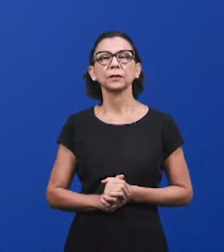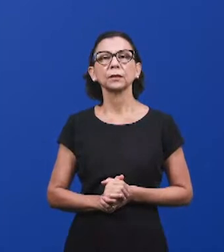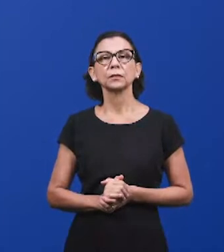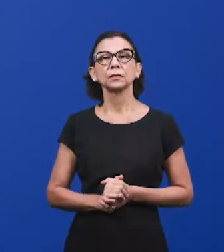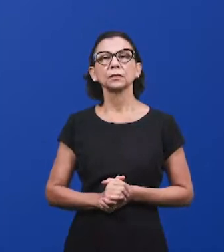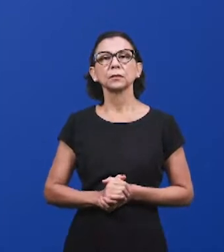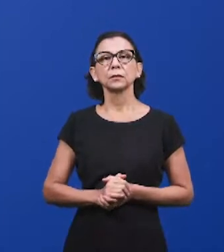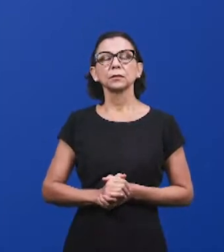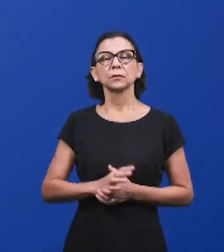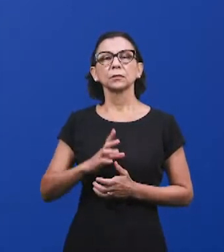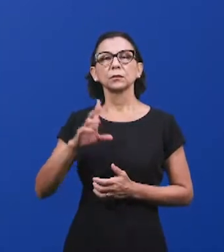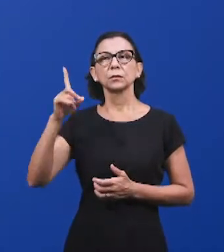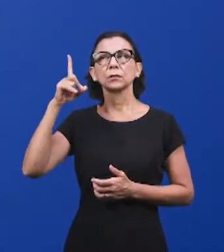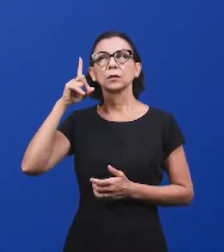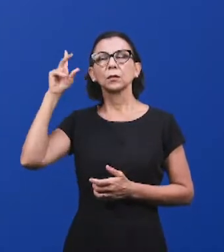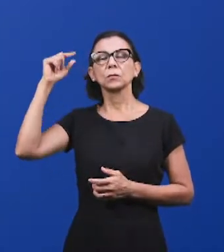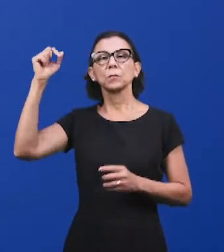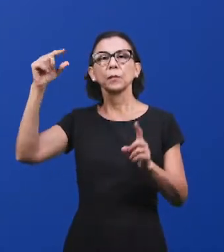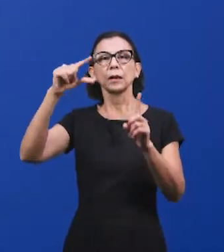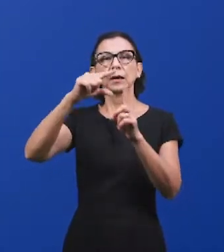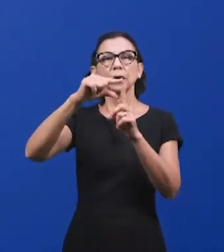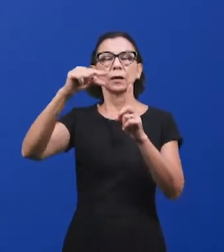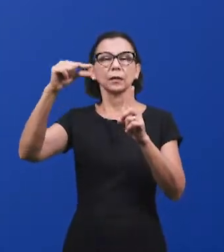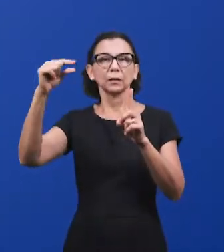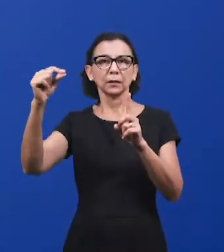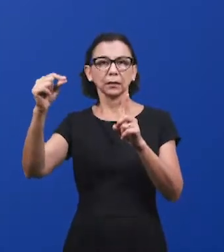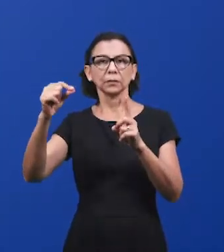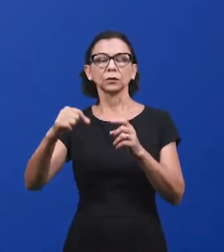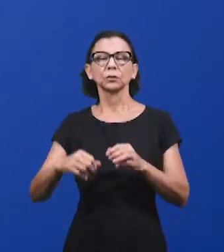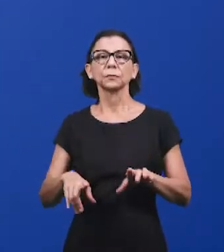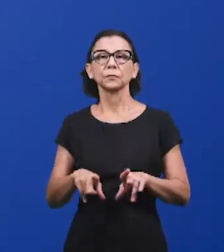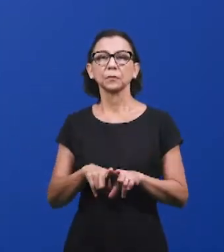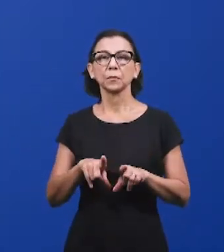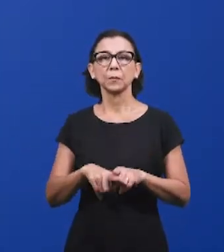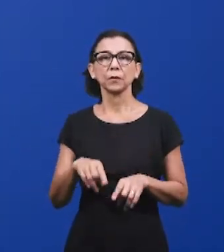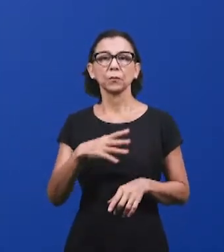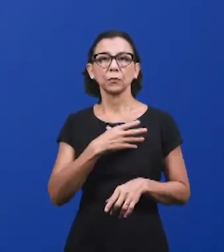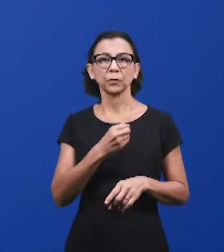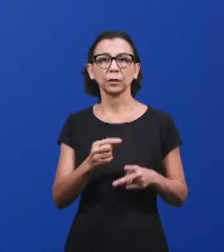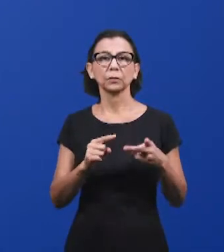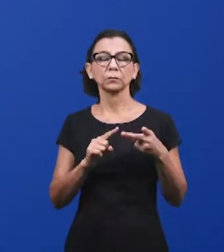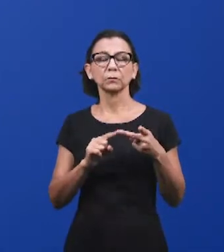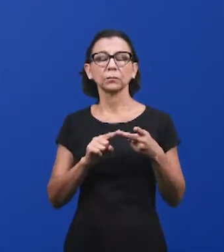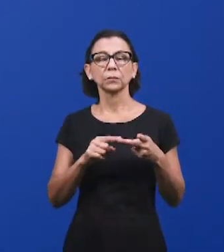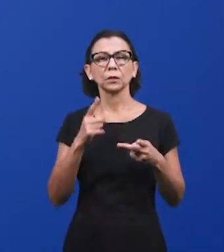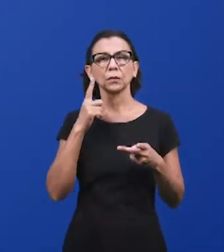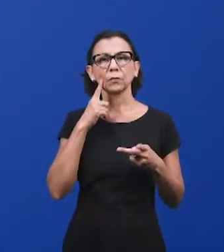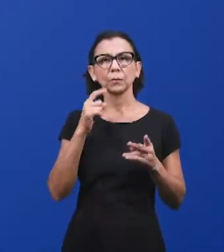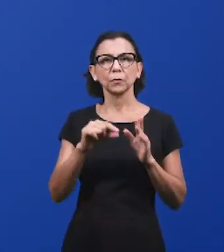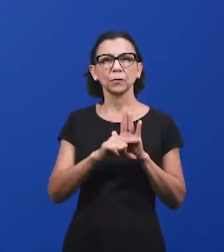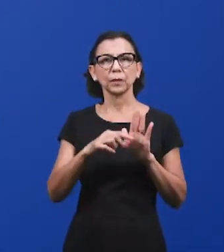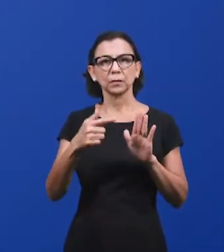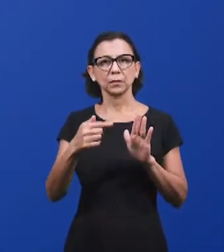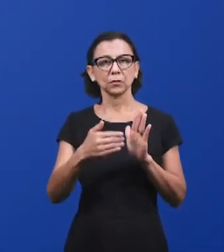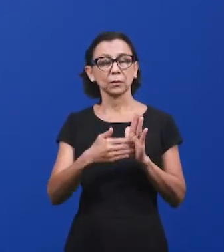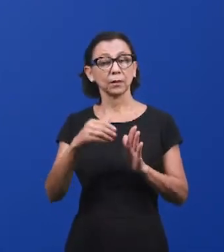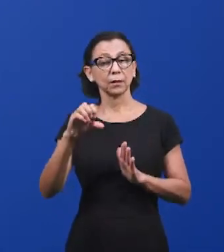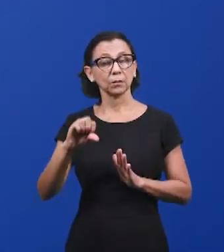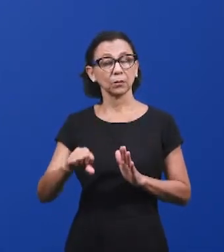Senhor, pelo Deus Pai. A figura do Filho nós podemos encontrar entre os versos de 7 a 9. Por quê?